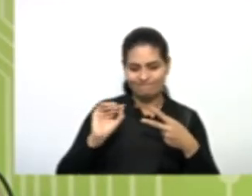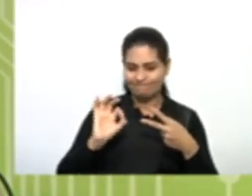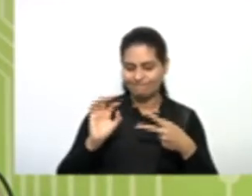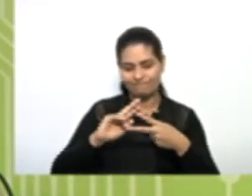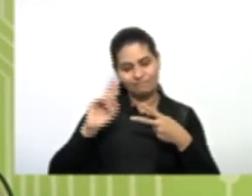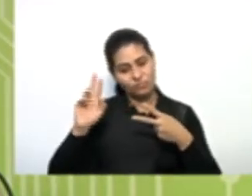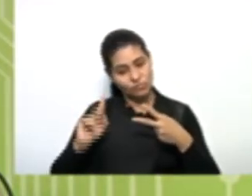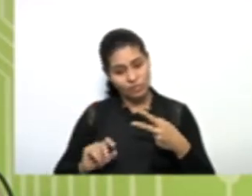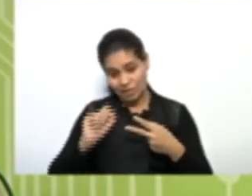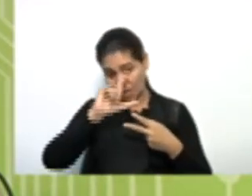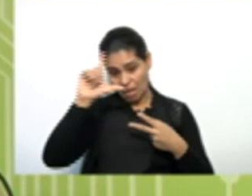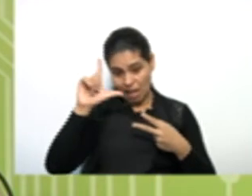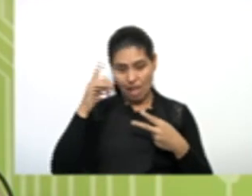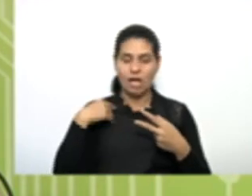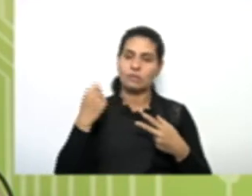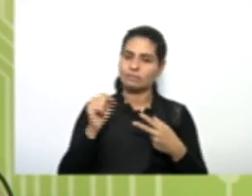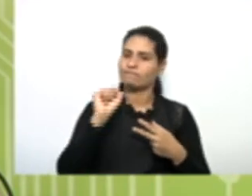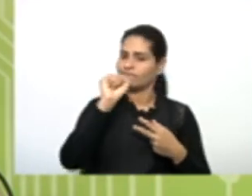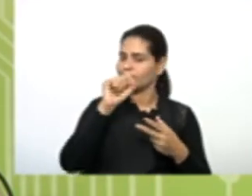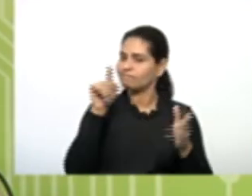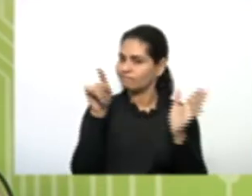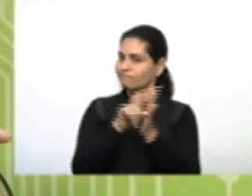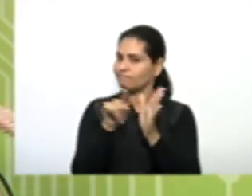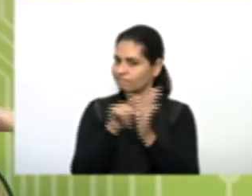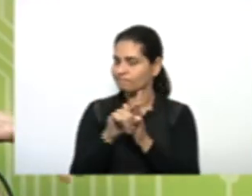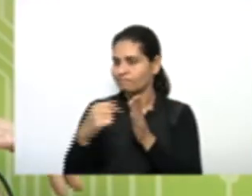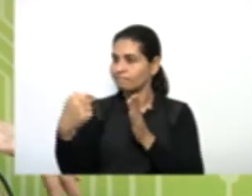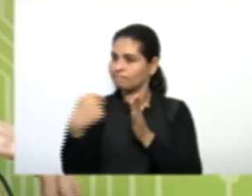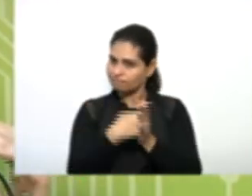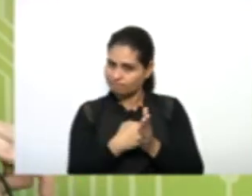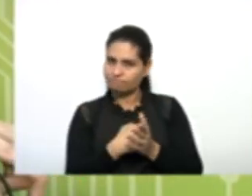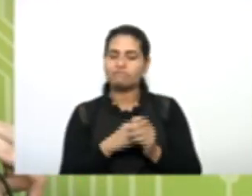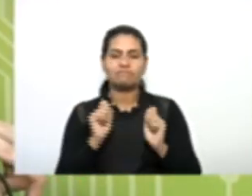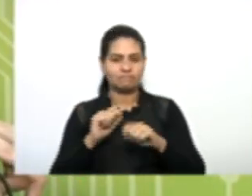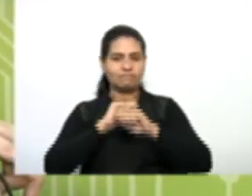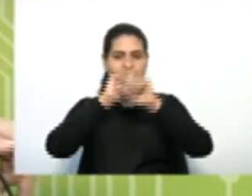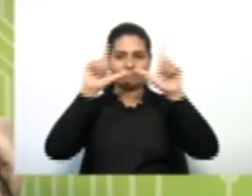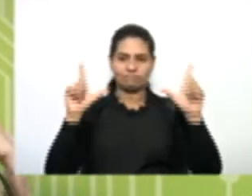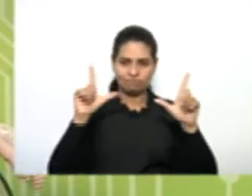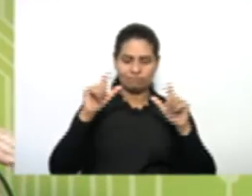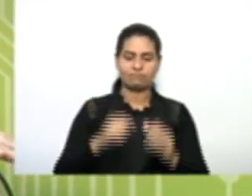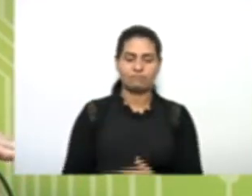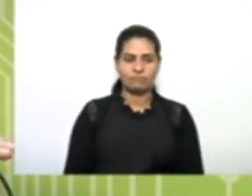claro, é bom você fazer essa indagação para a gente, né? Que a gente tem essa oportunidade de deixar isso um pouco mais claro.